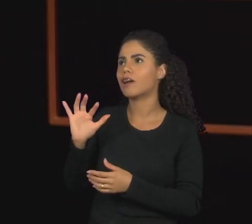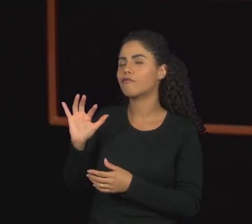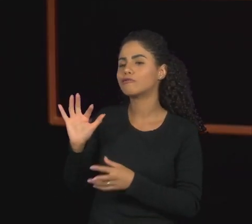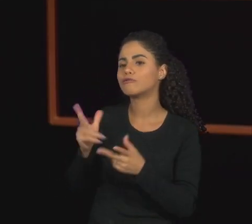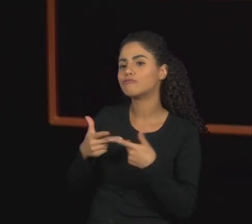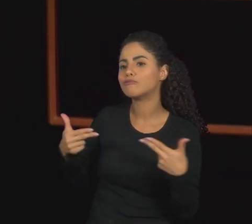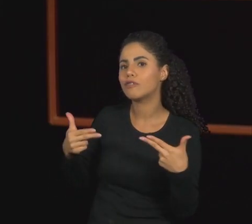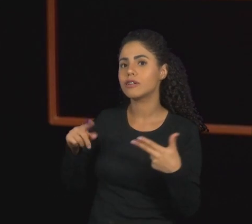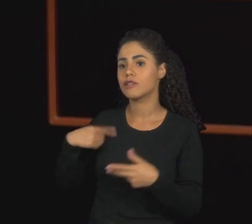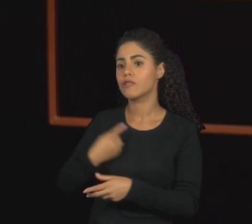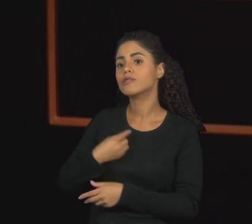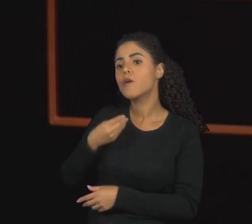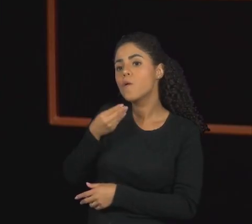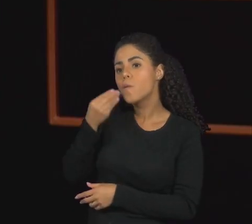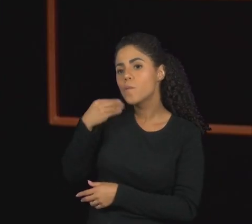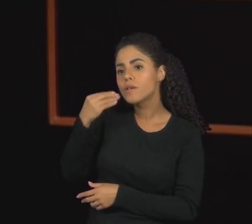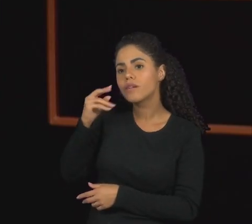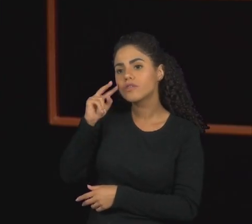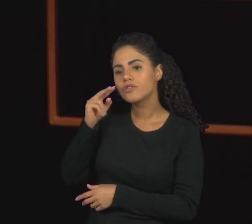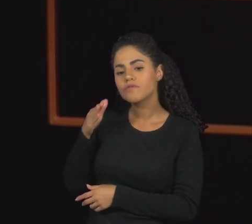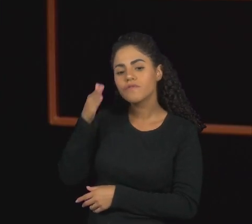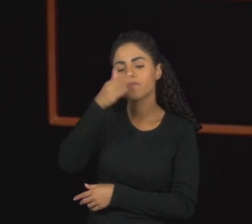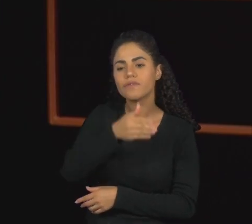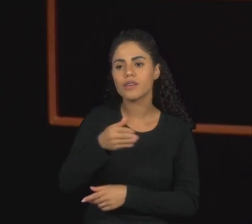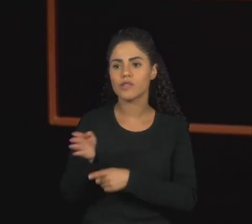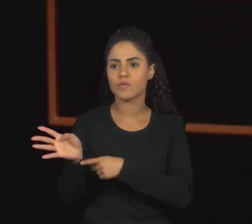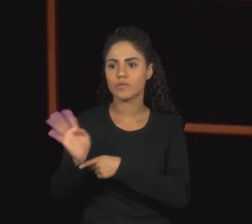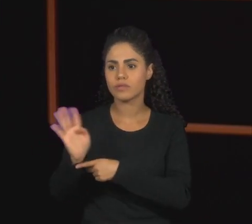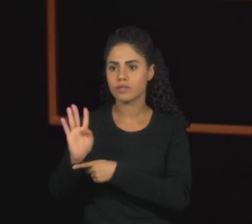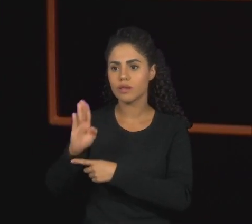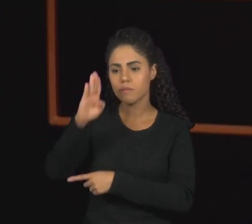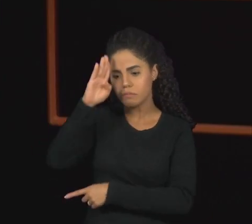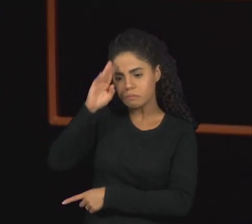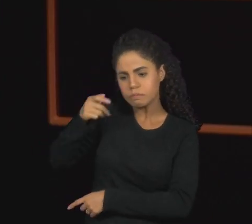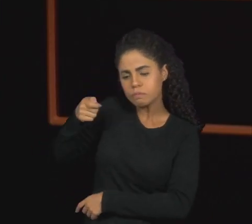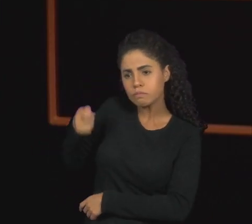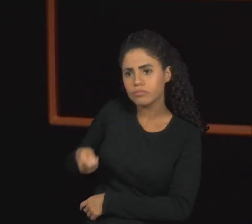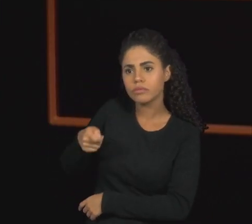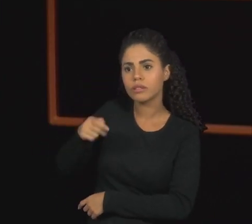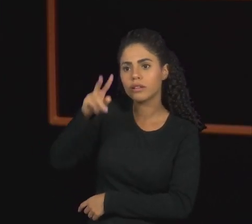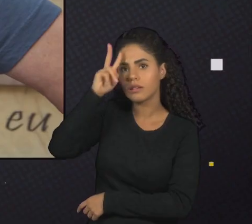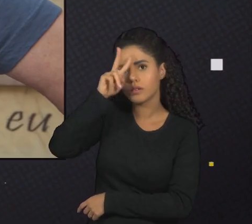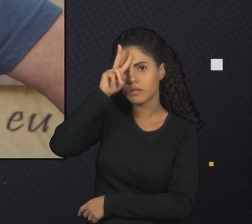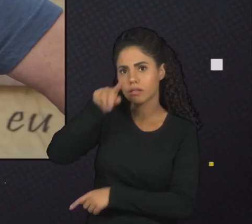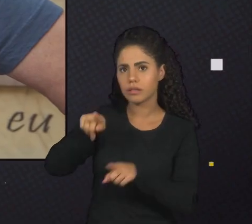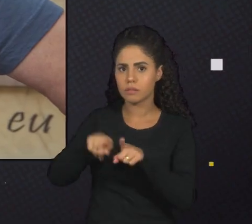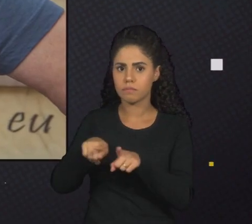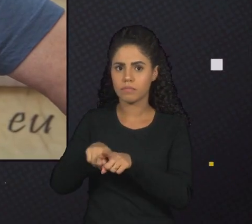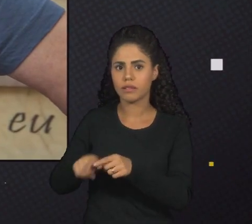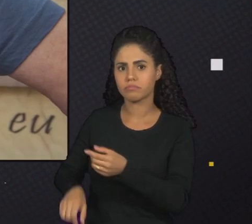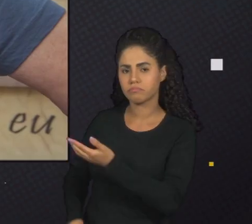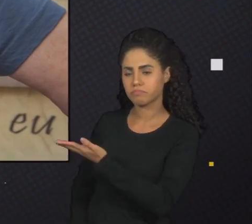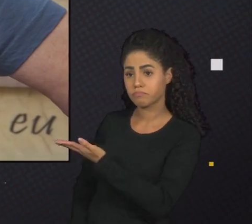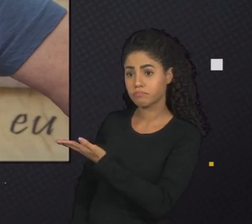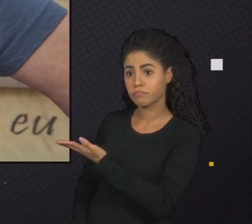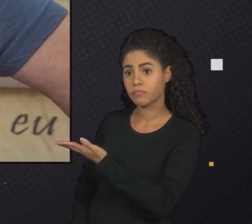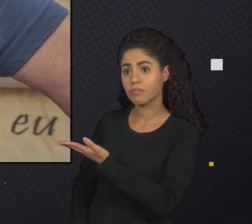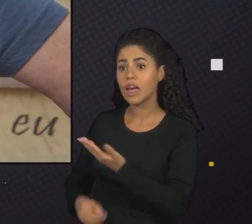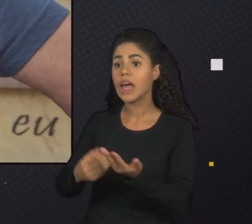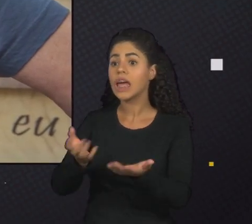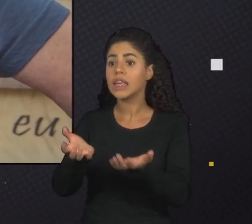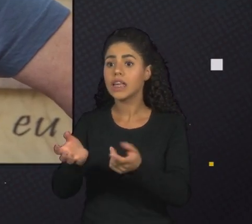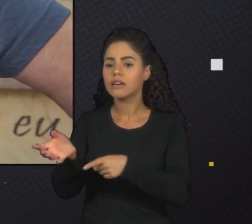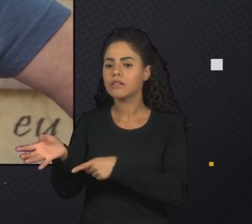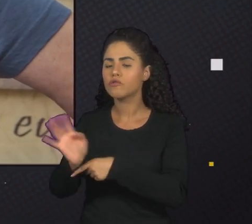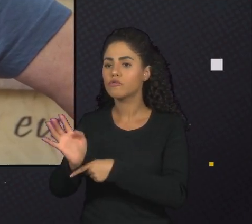A gente teve a oportunidade de, no cinema, revisitar a ditadura e o Elvésio Raton queria fazer um filme que